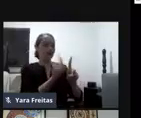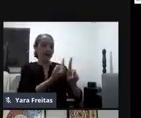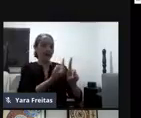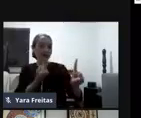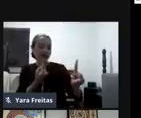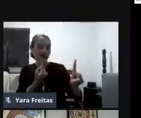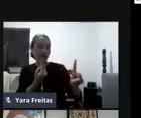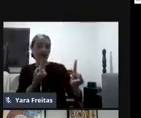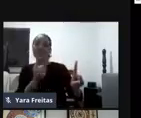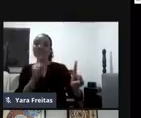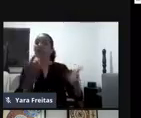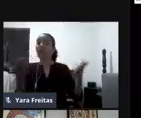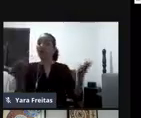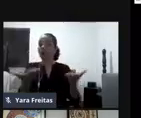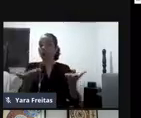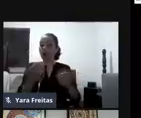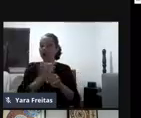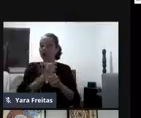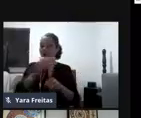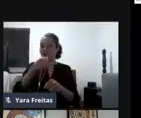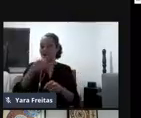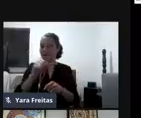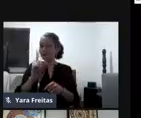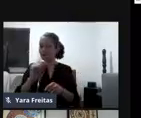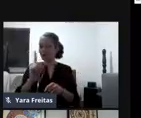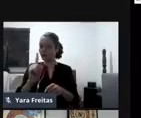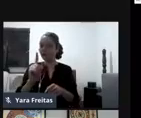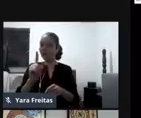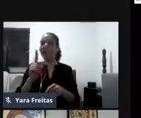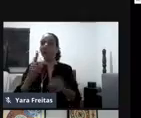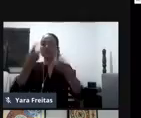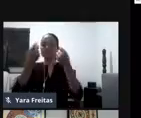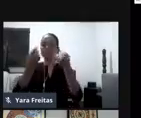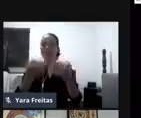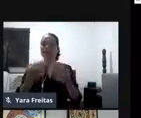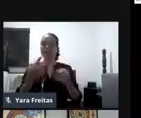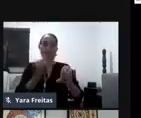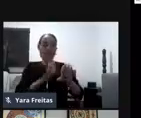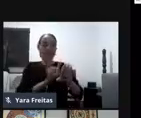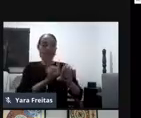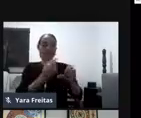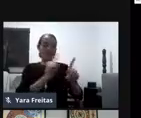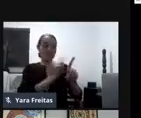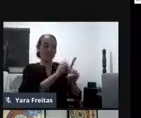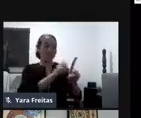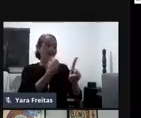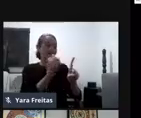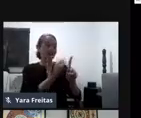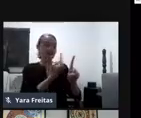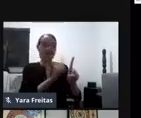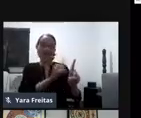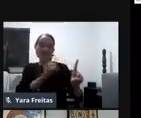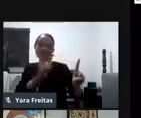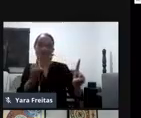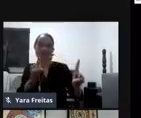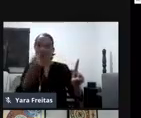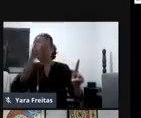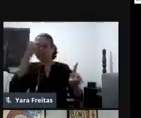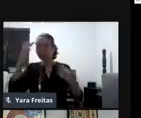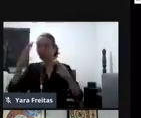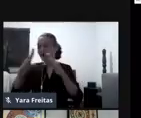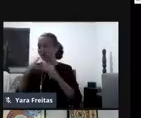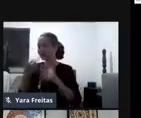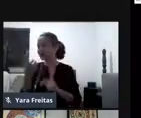está acostumado esse ano, não, tá? O que eu estou falando é de isolamento social de pessoas que moram sozinhas